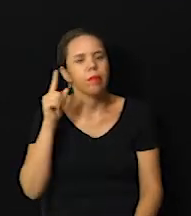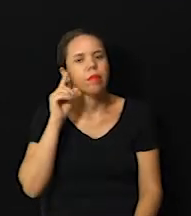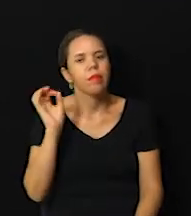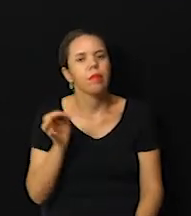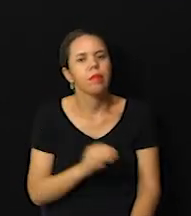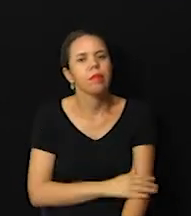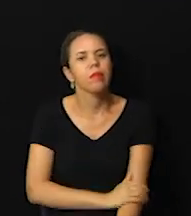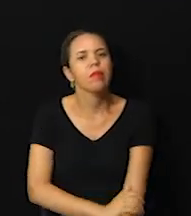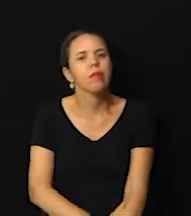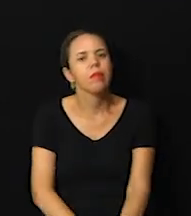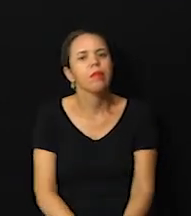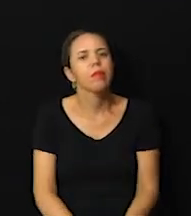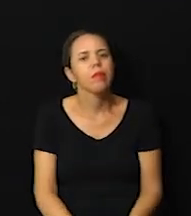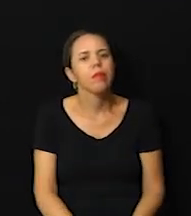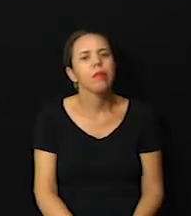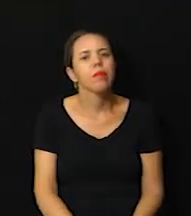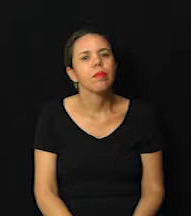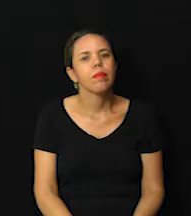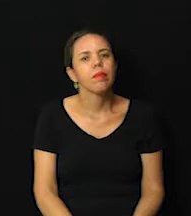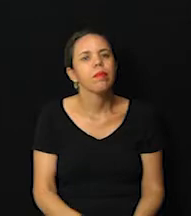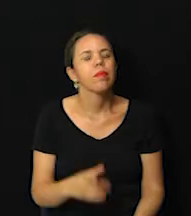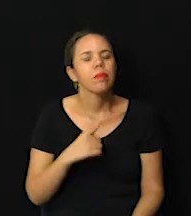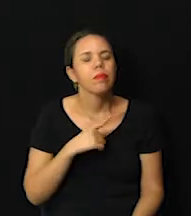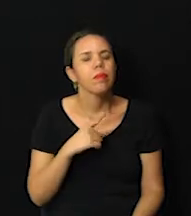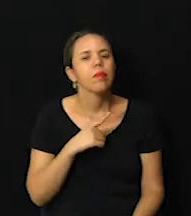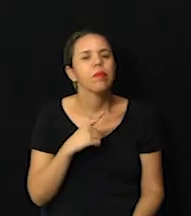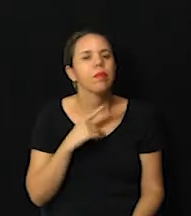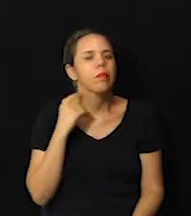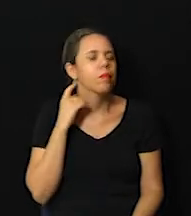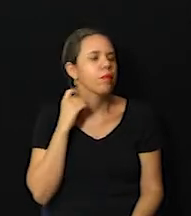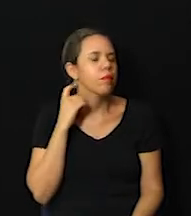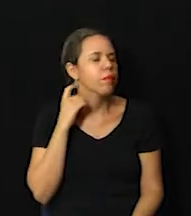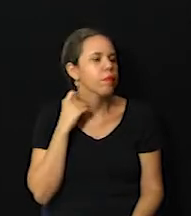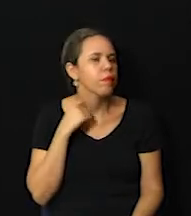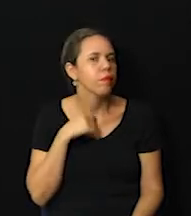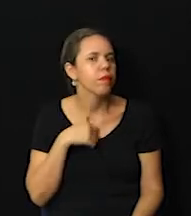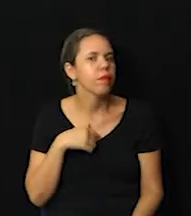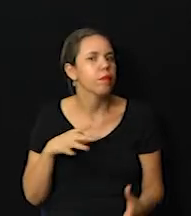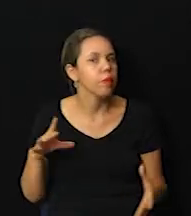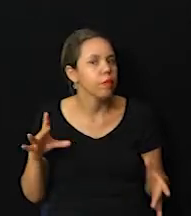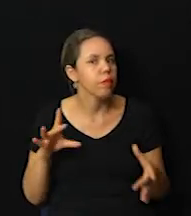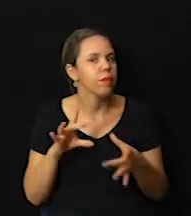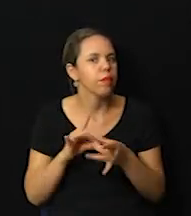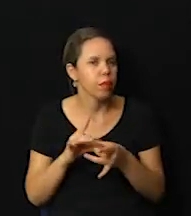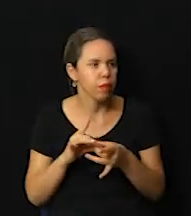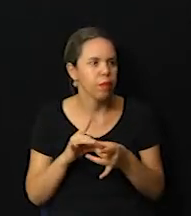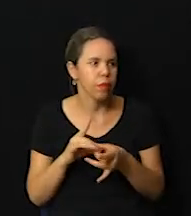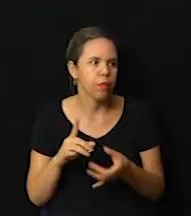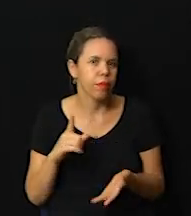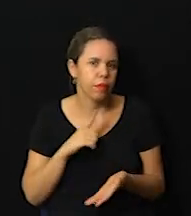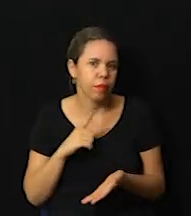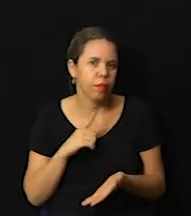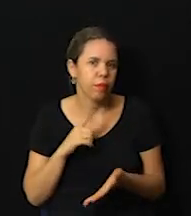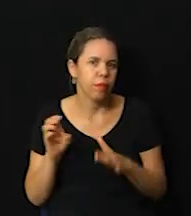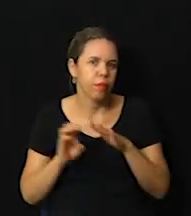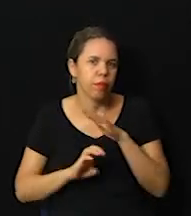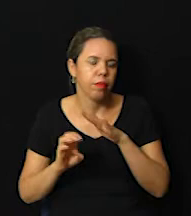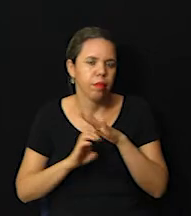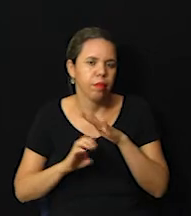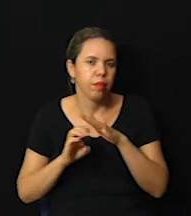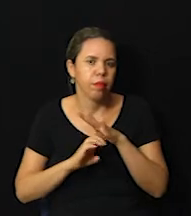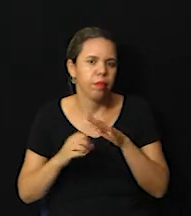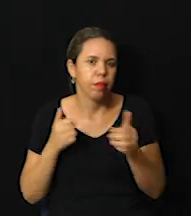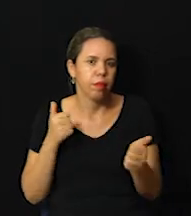Como é que funciona? Não, não. Nós temos uma parceria também, né, com uma empresa